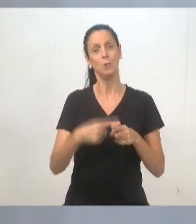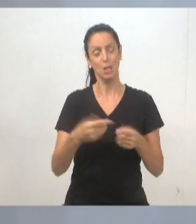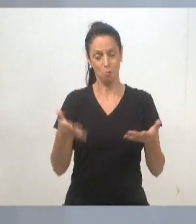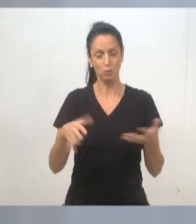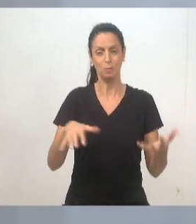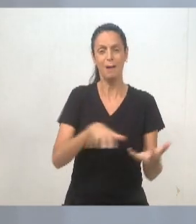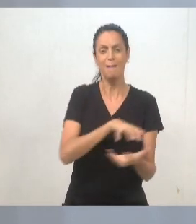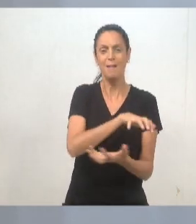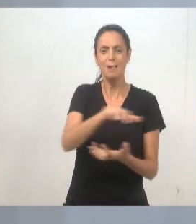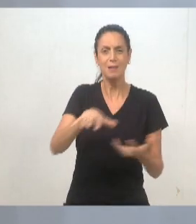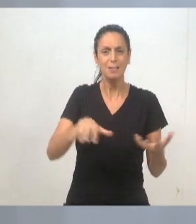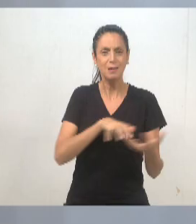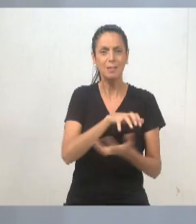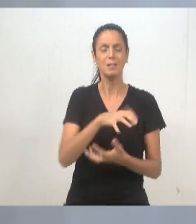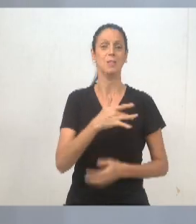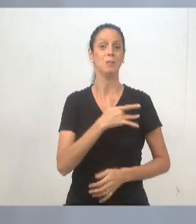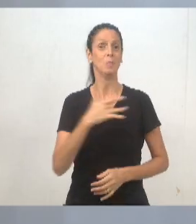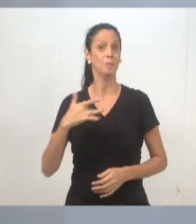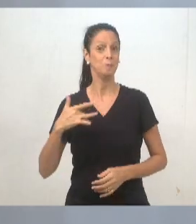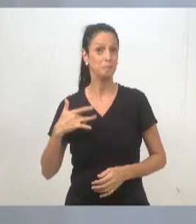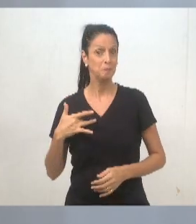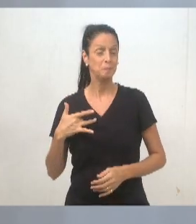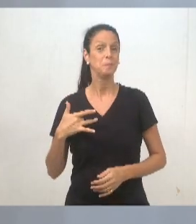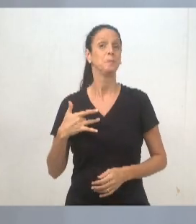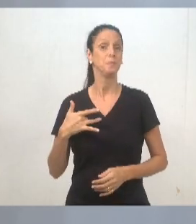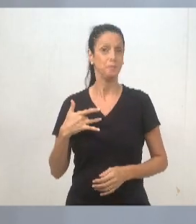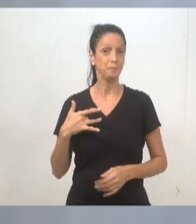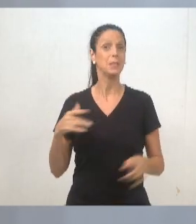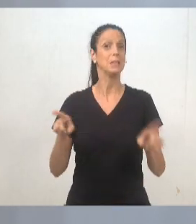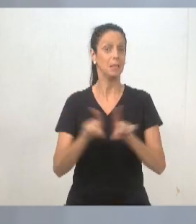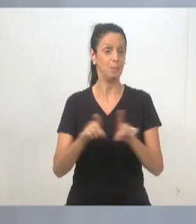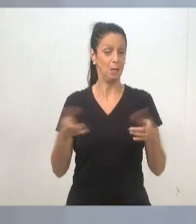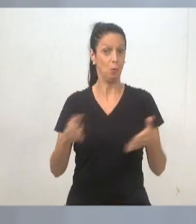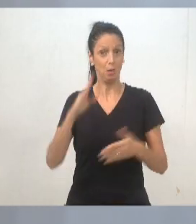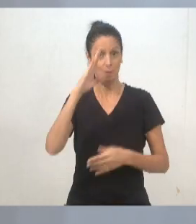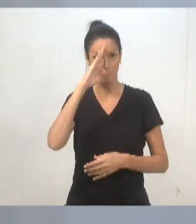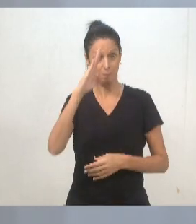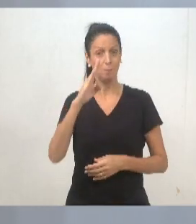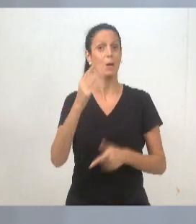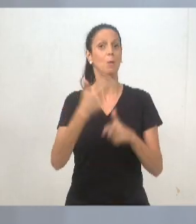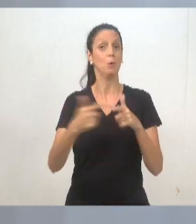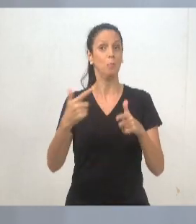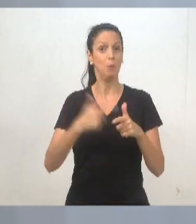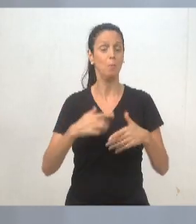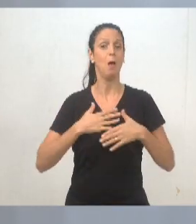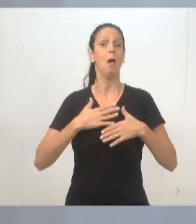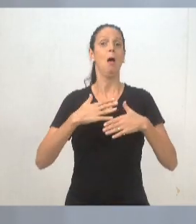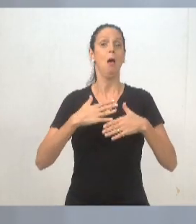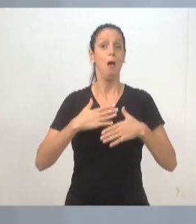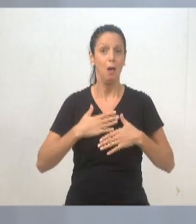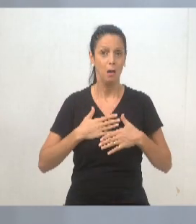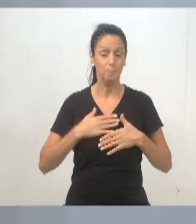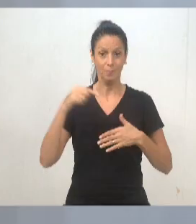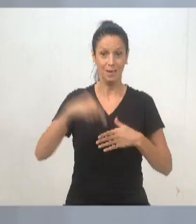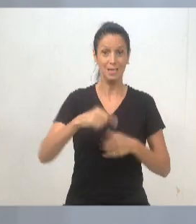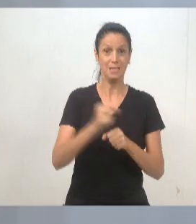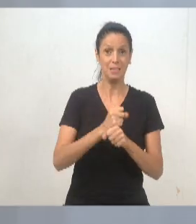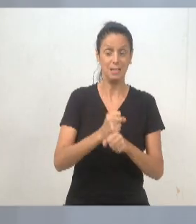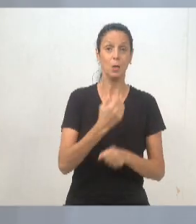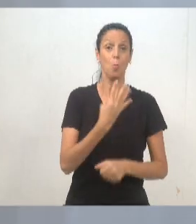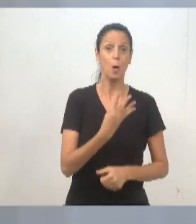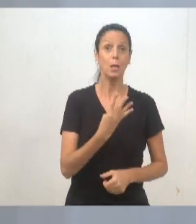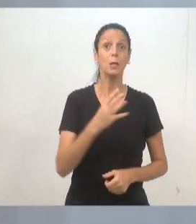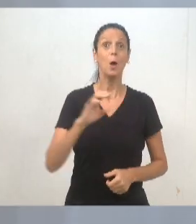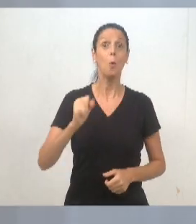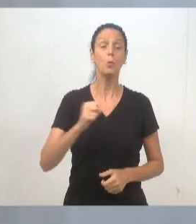crise de saúde e, sobretudo, respiratória aguda, onde somente neste ano 48 mortes